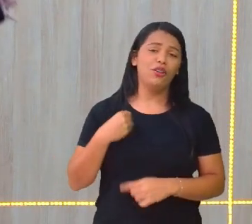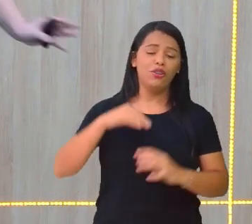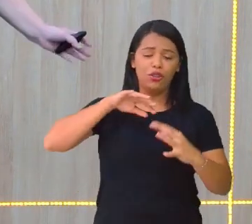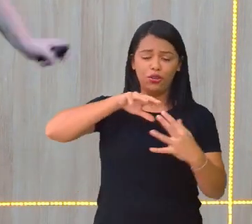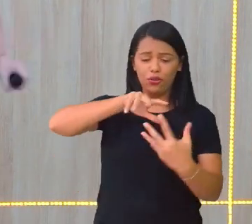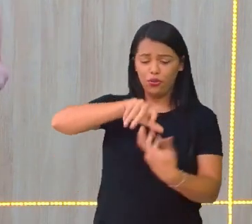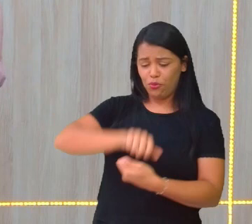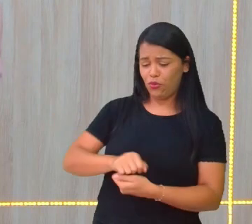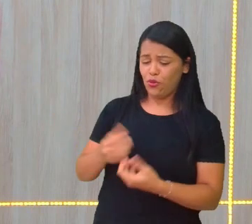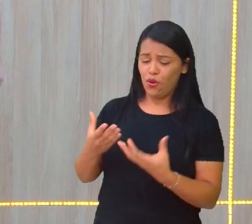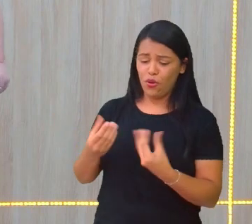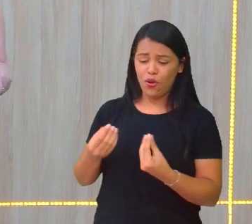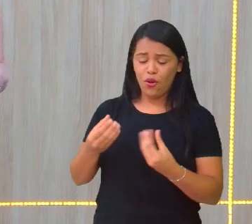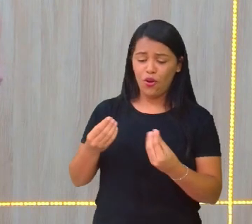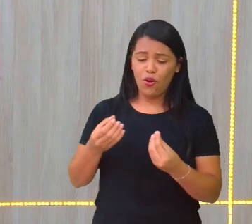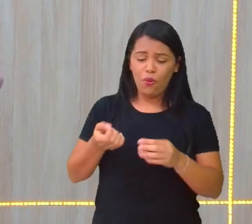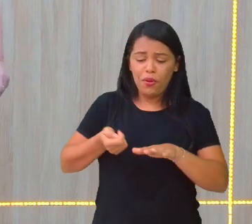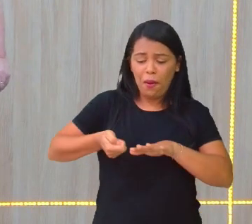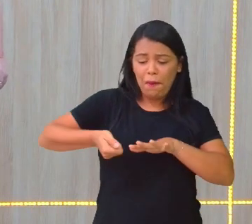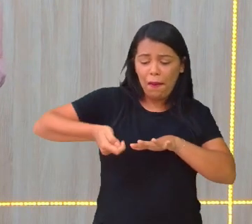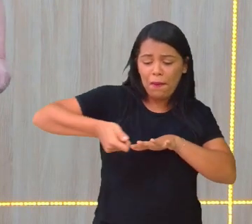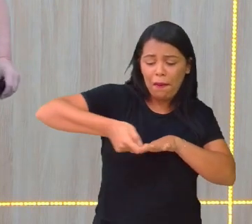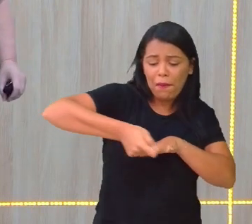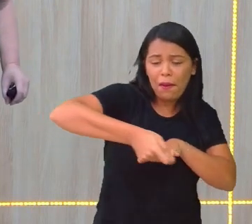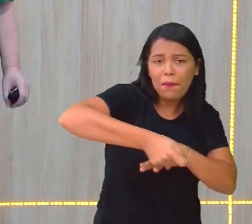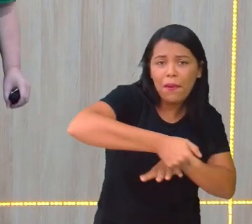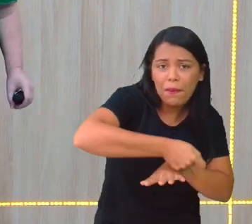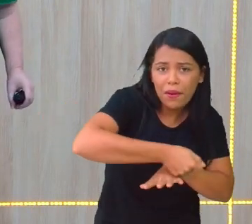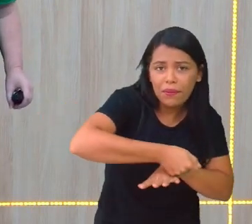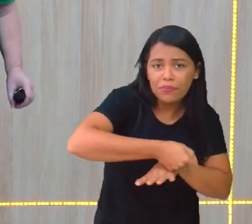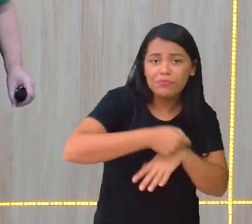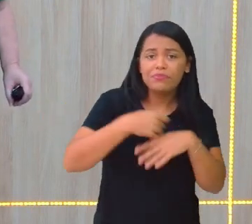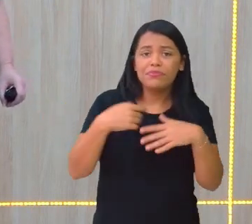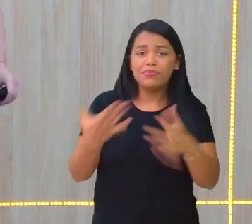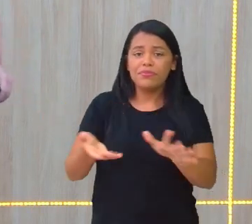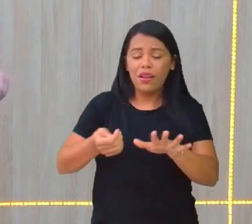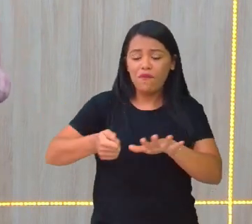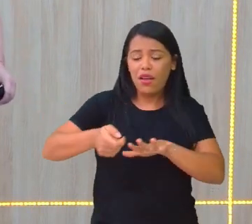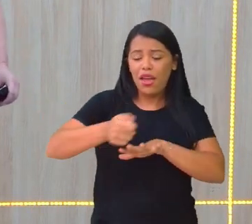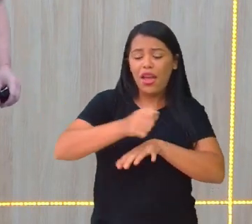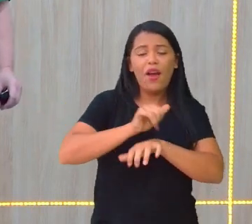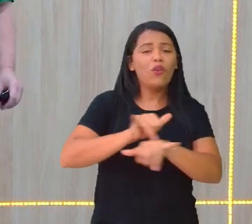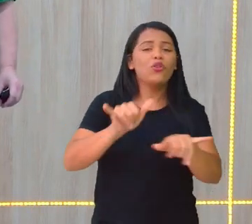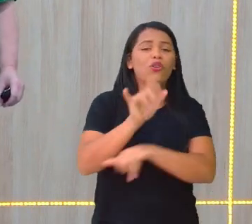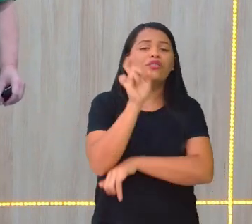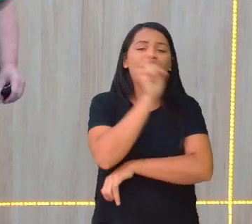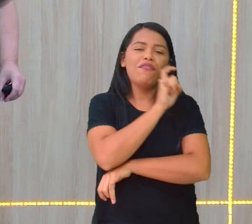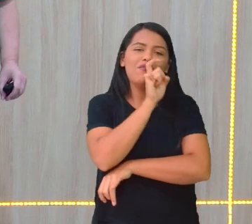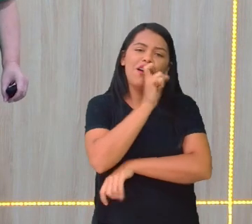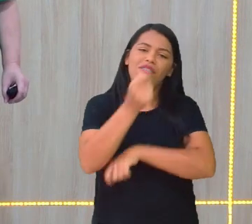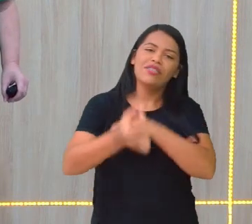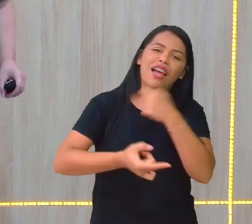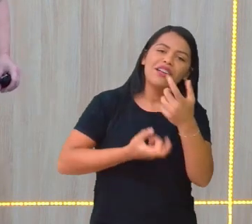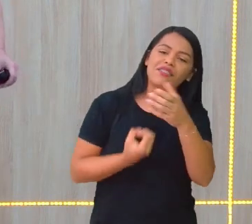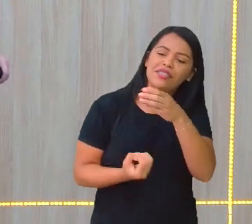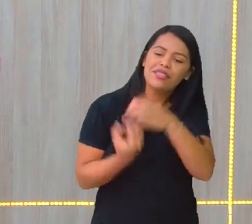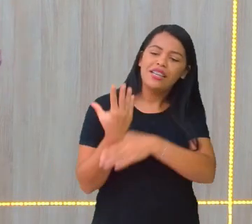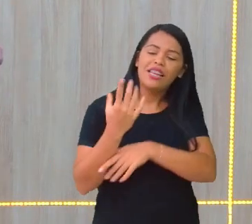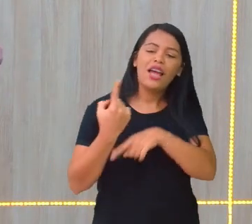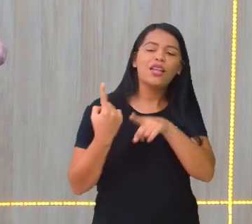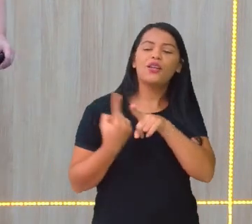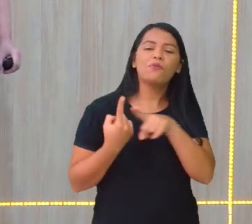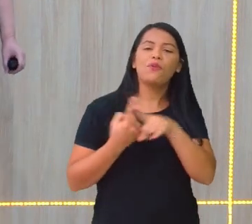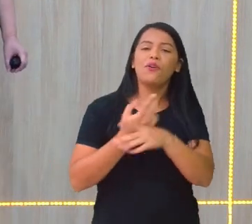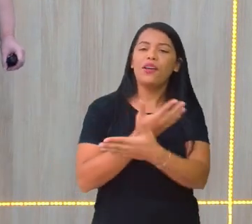empestado de fake news, né? E as fake news, às vezes, elas são criadas